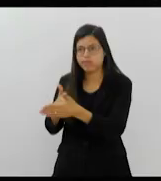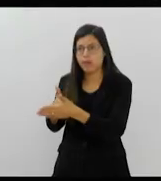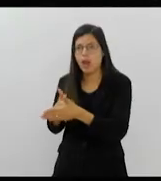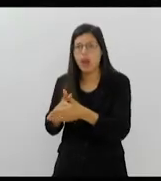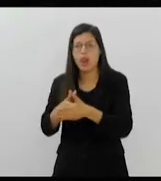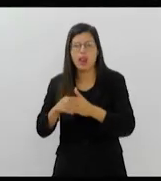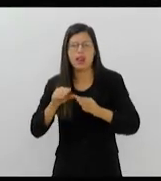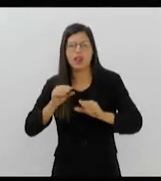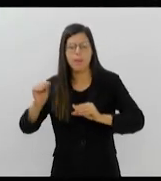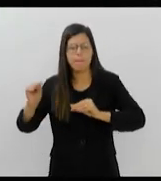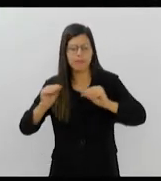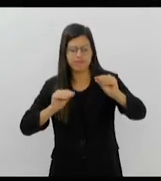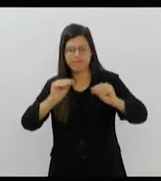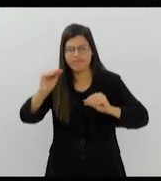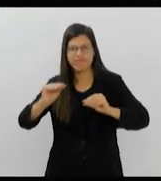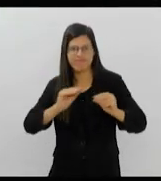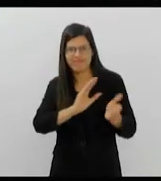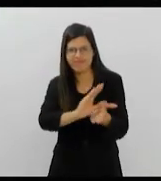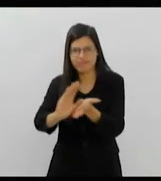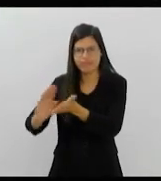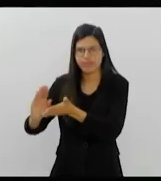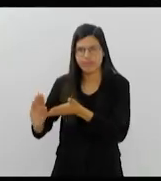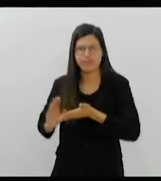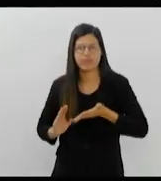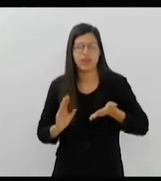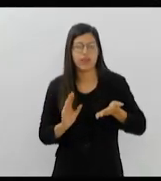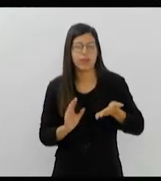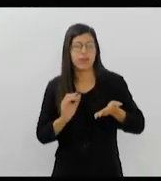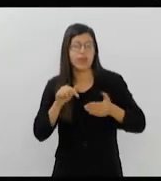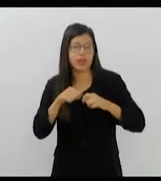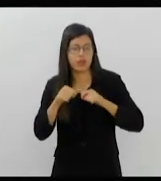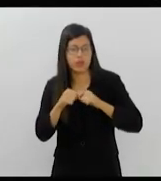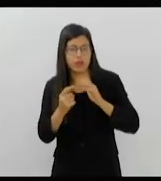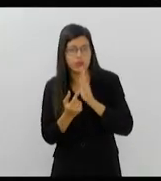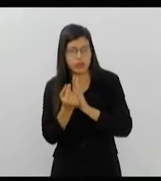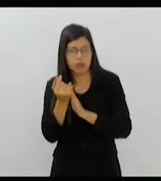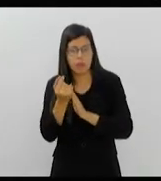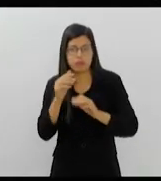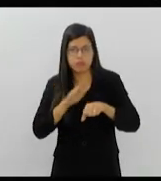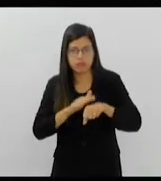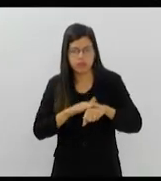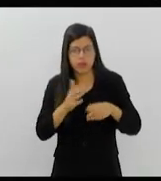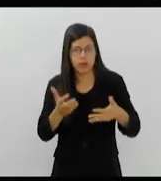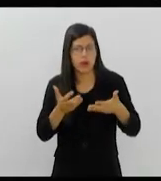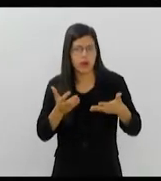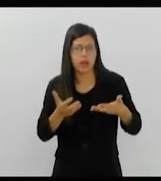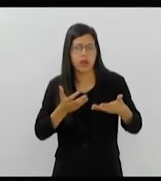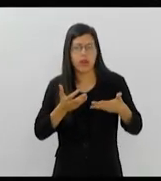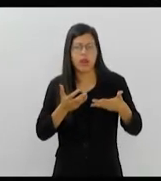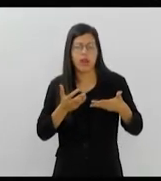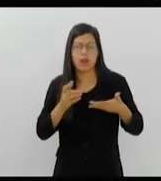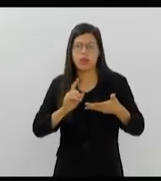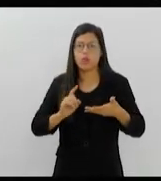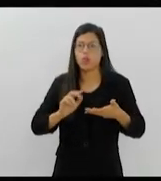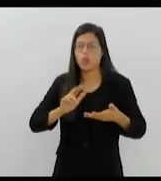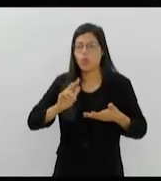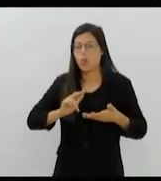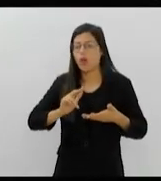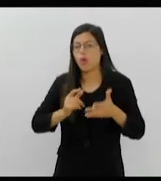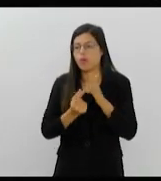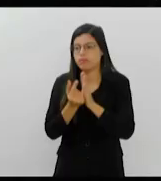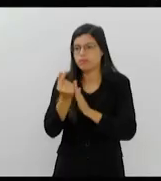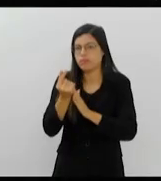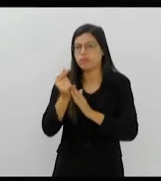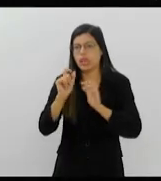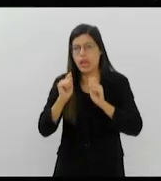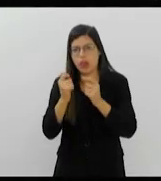remaneja tudo. Então, ele executa o orçamento que ele quer e não o orçamento que a Casa Legislativa